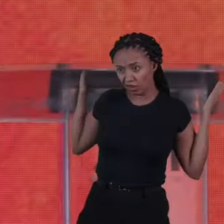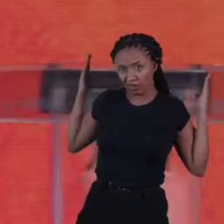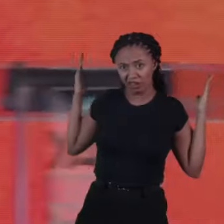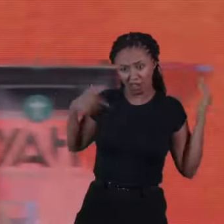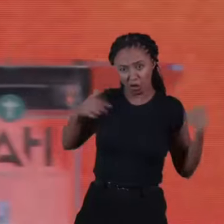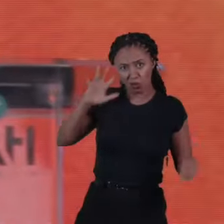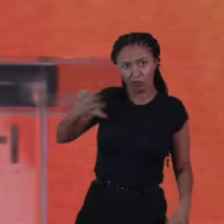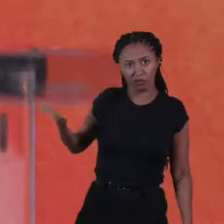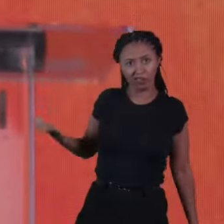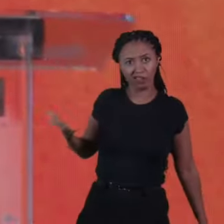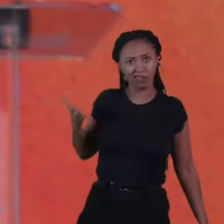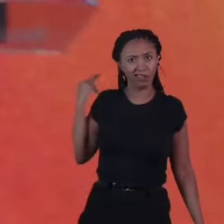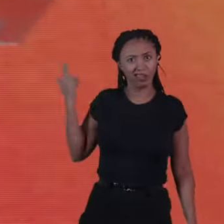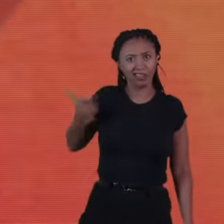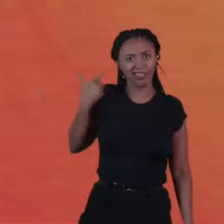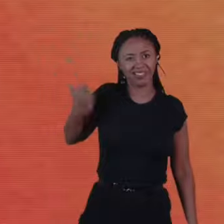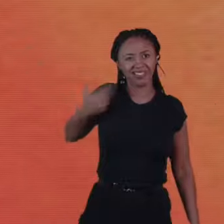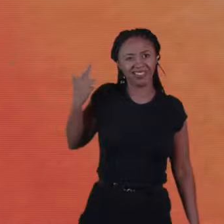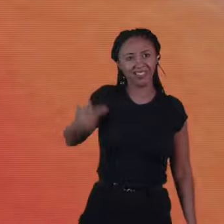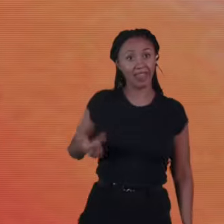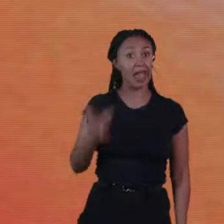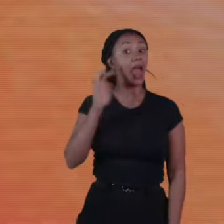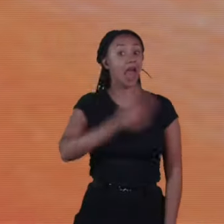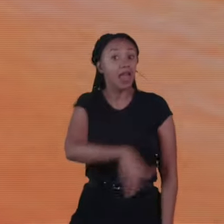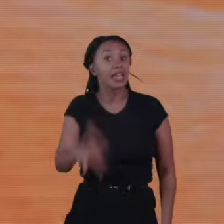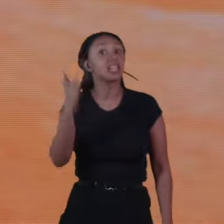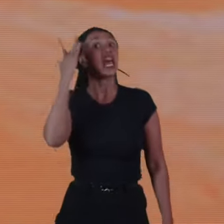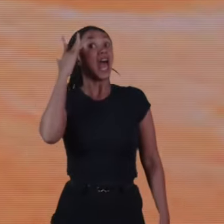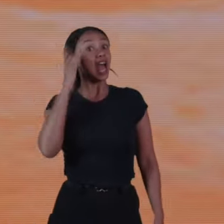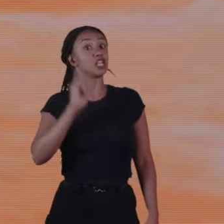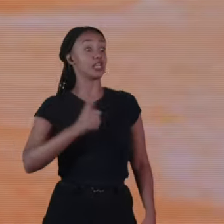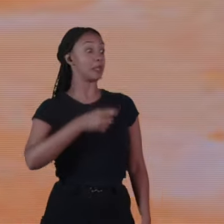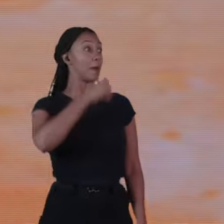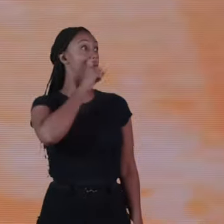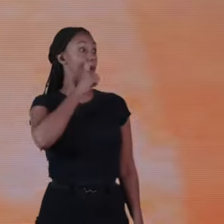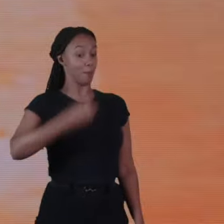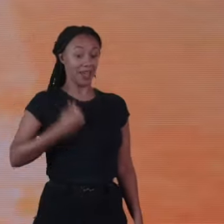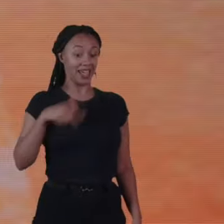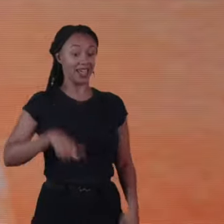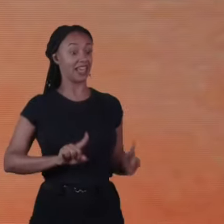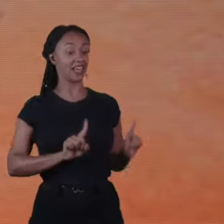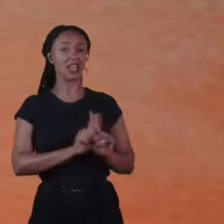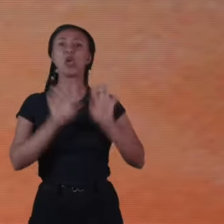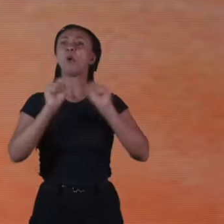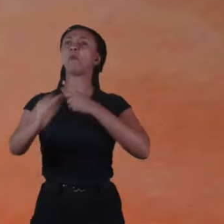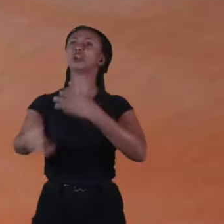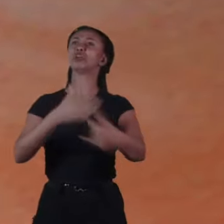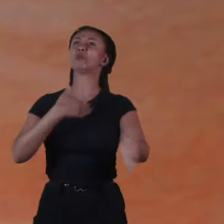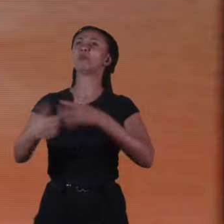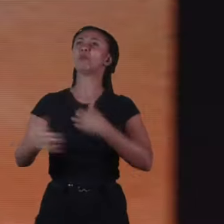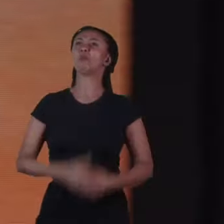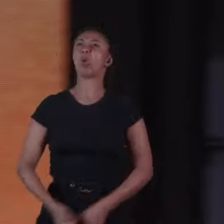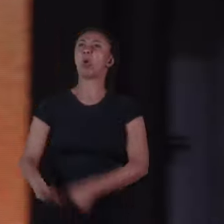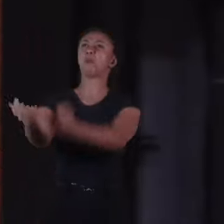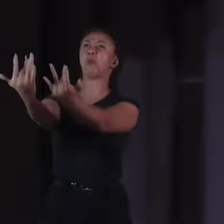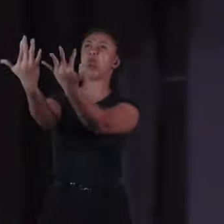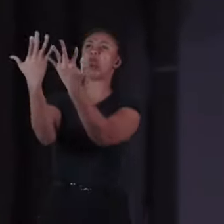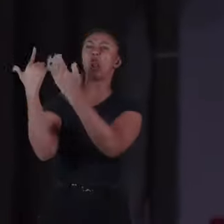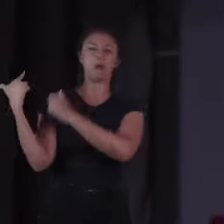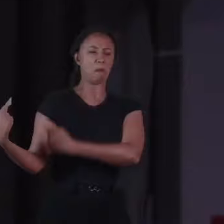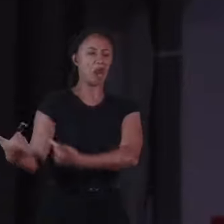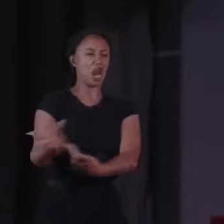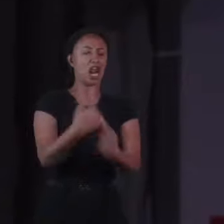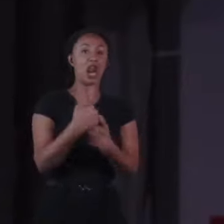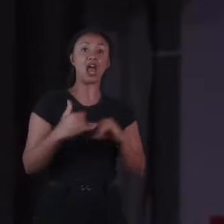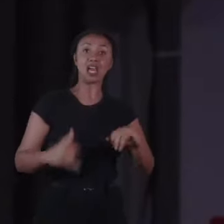A criança acha que se o pai estiver lá, vai entrar 20 caras armados de metralhador, mas se o pai está lá,